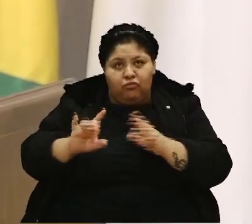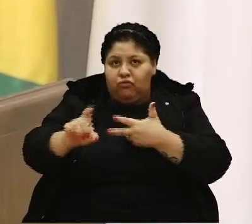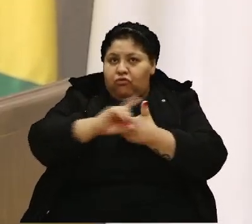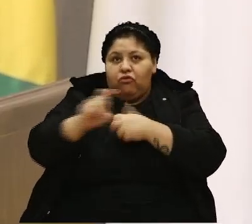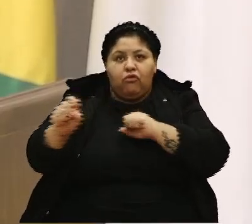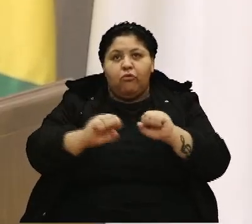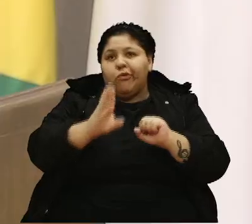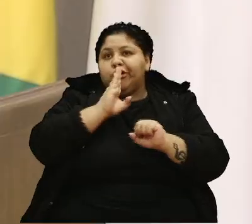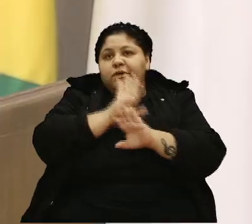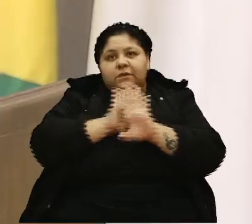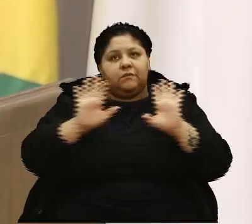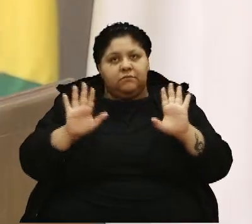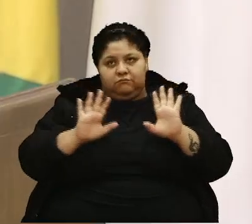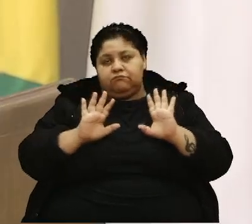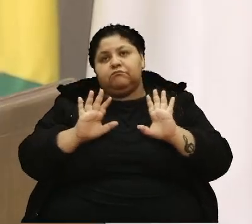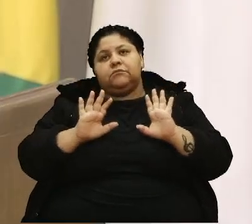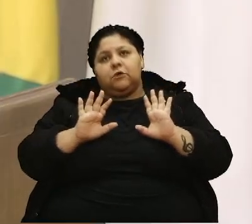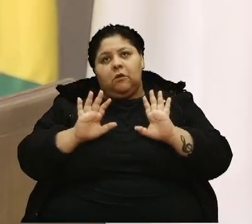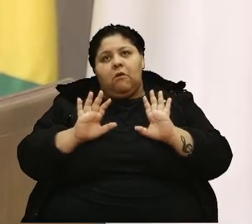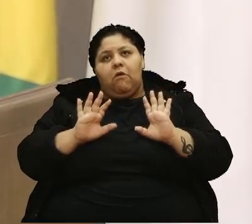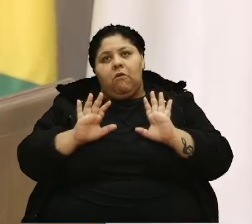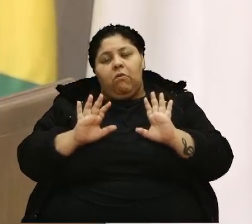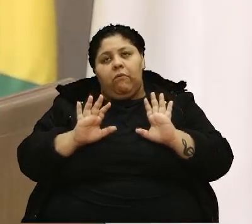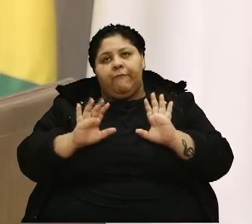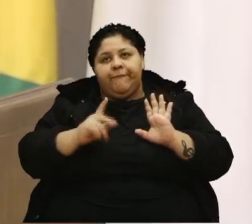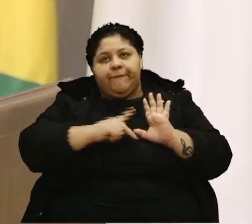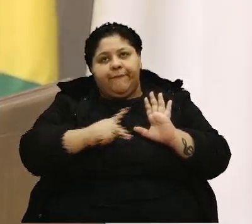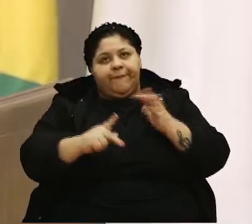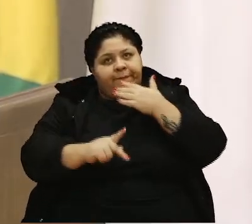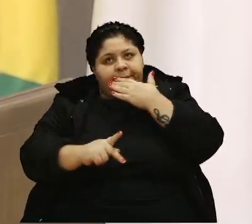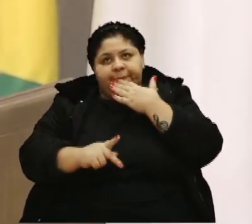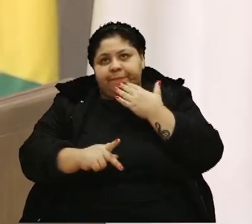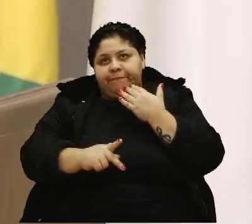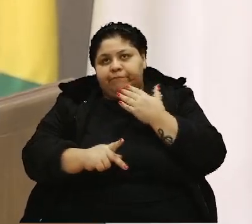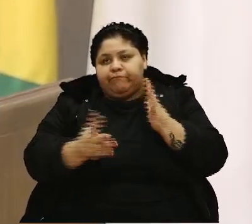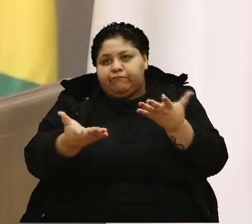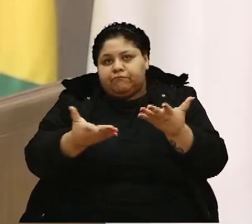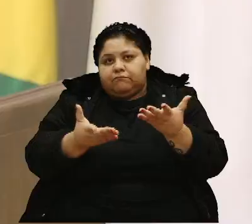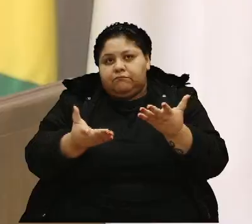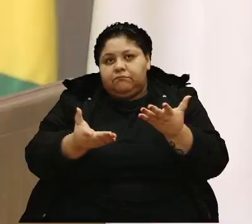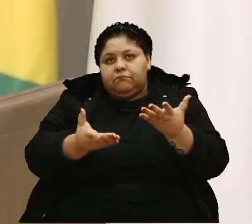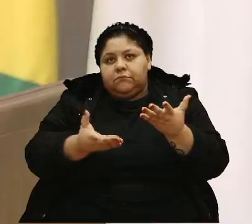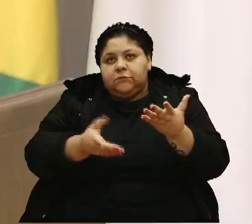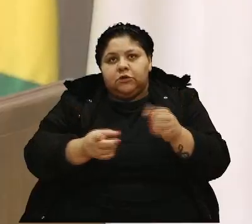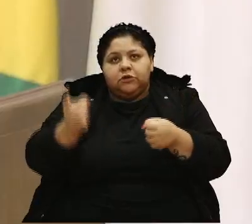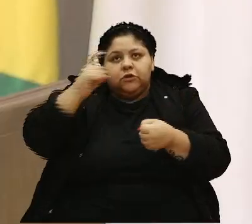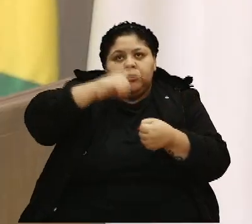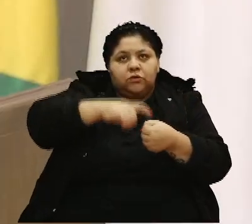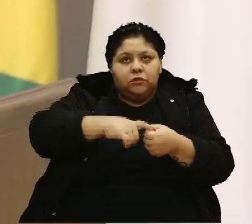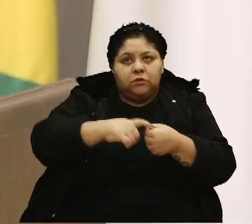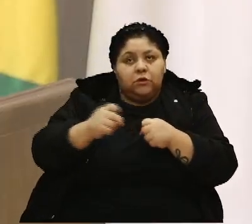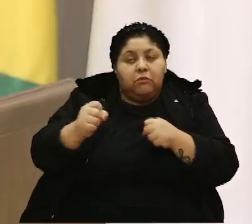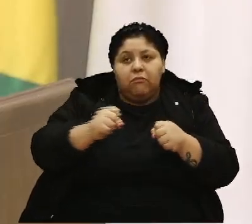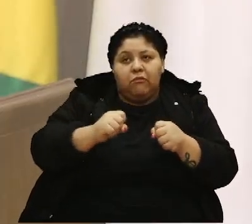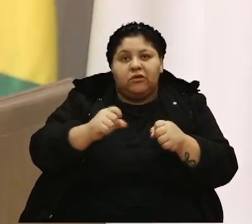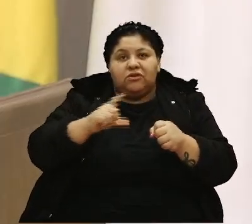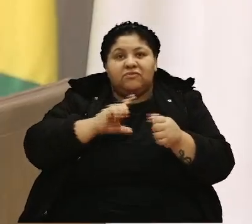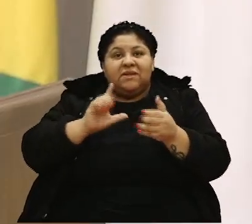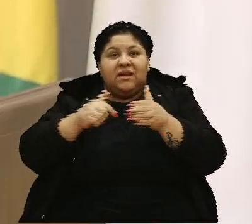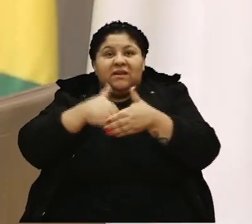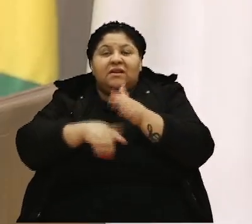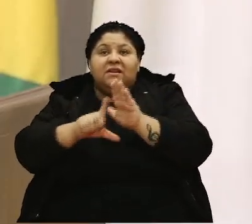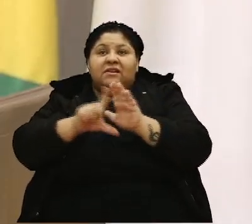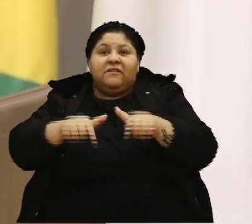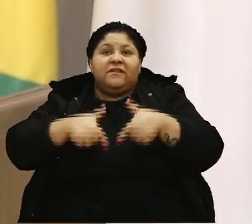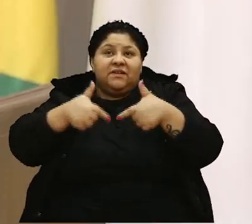pode silenciar, e aí o presidente vai promulgar e possivelmente não terá força de lei. Ele vai entrar com uma